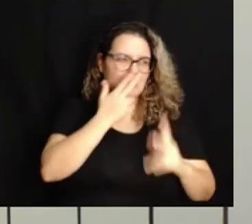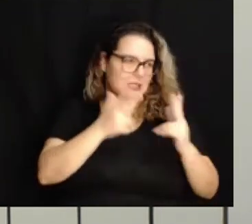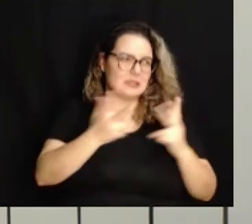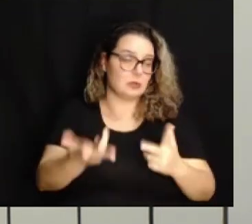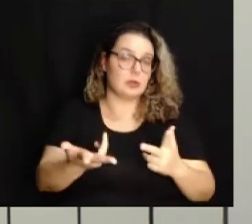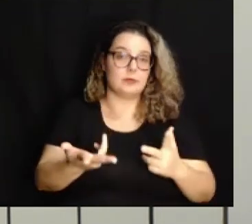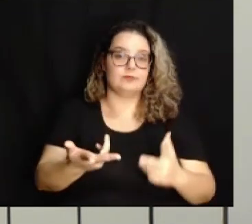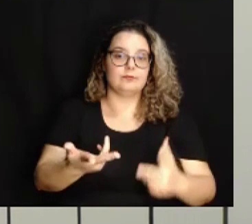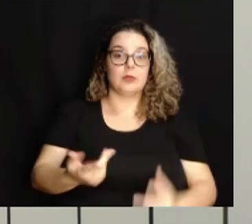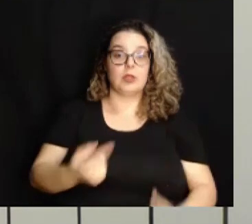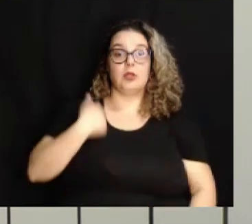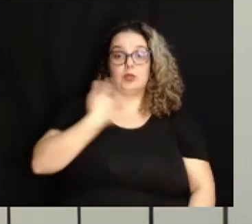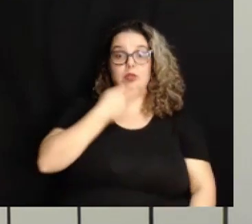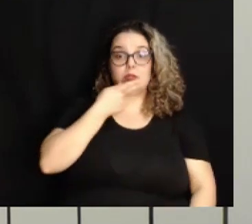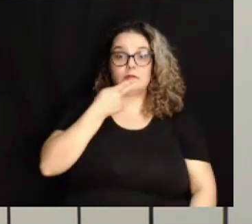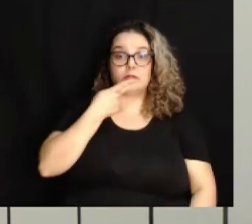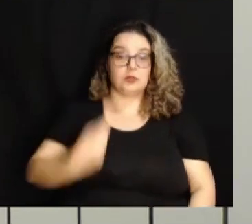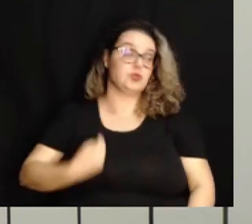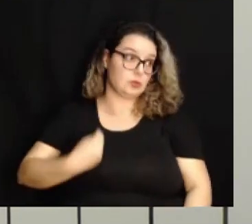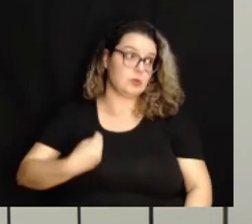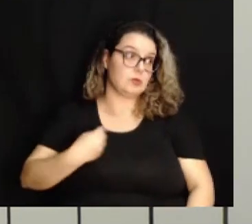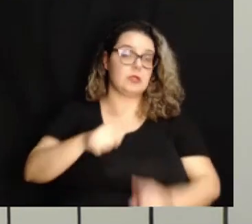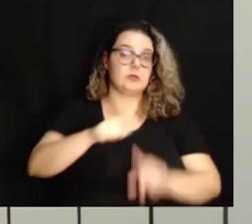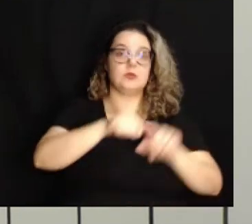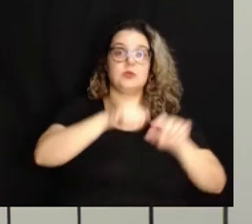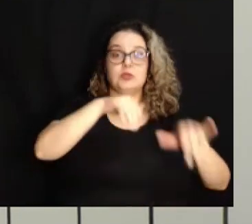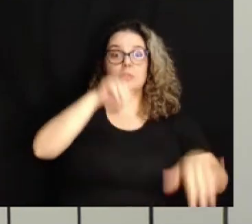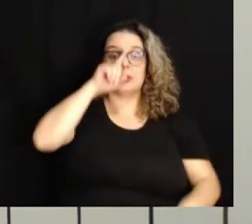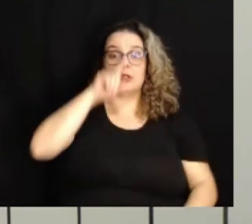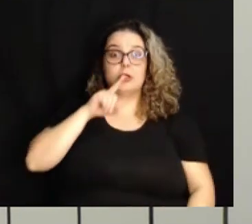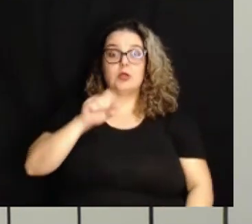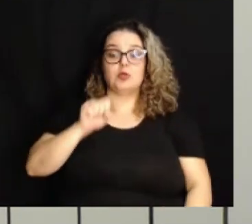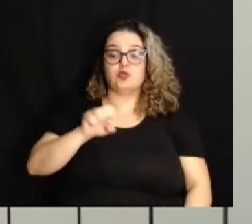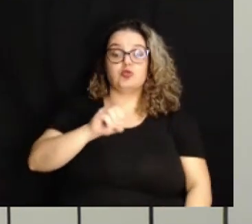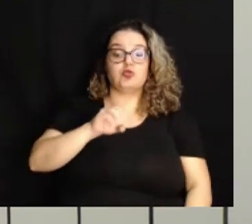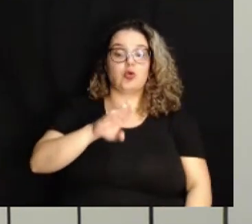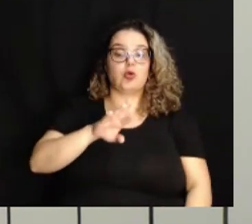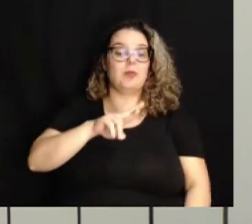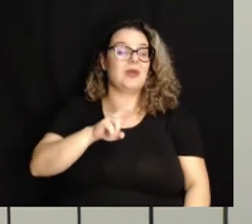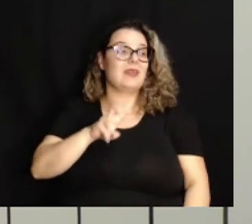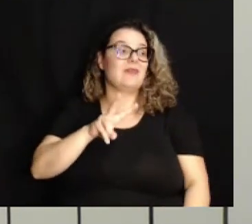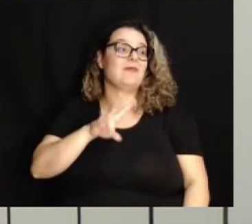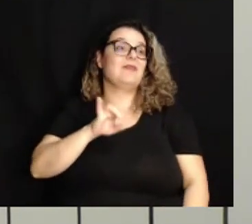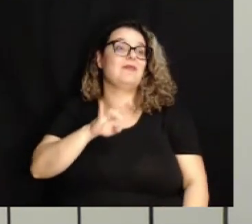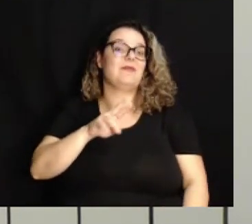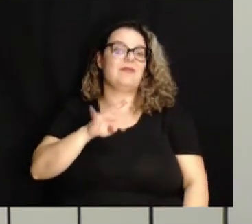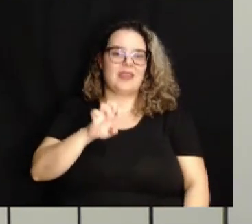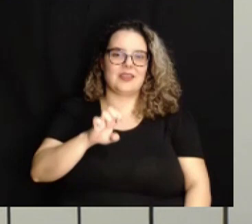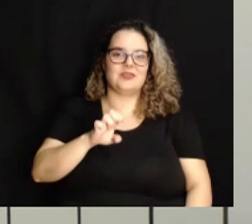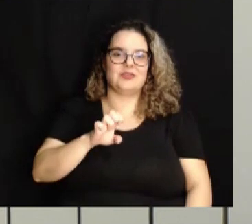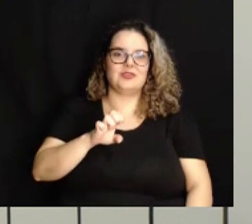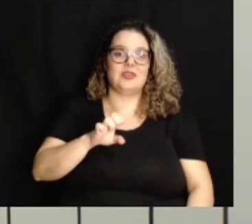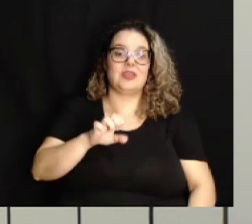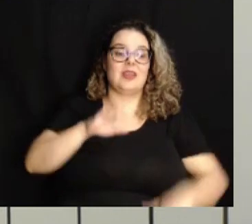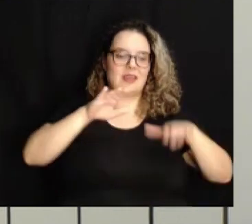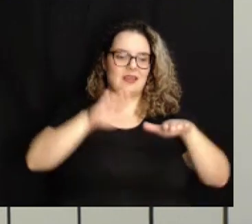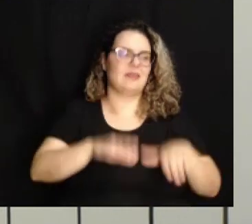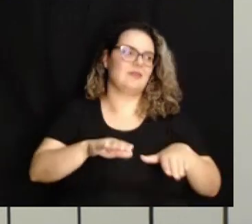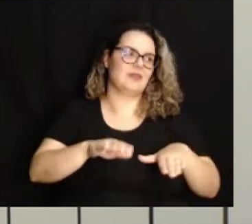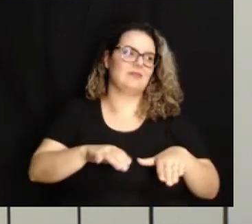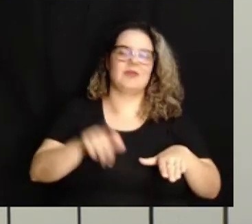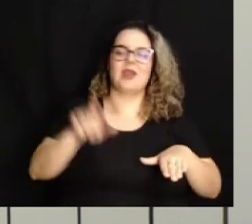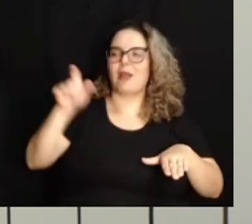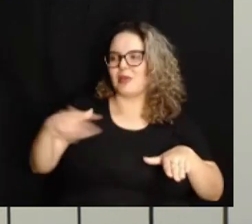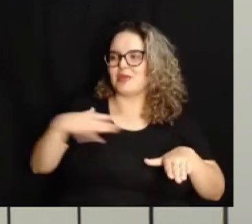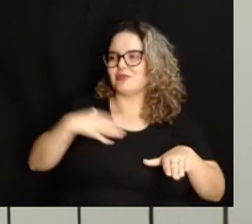Setembro Amarelo, então sobrevivente é aquela pessoa que fica, né, que perde seu ente querido. Uma grande dificuldade dessas pessoas aí,